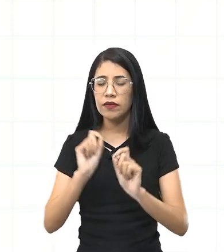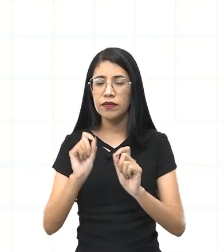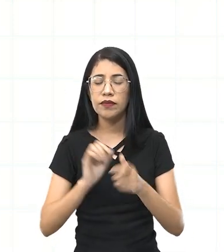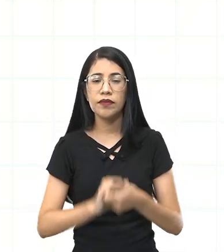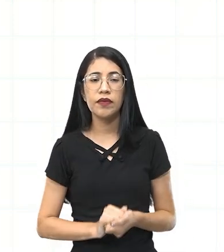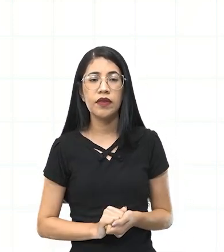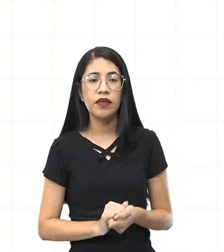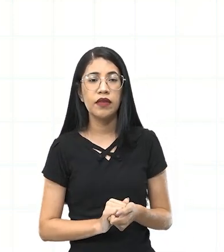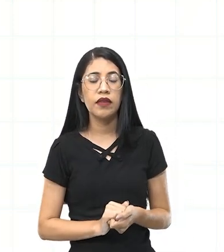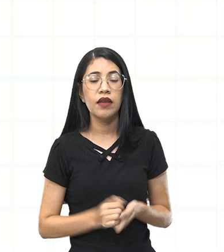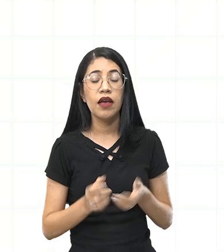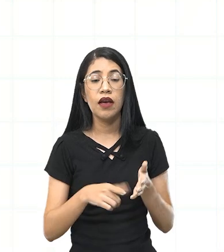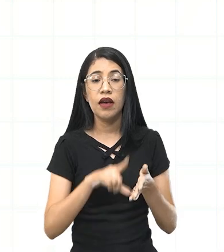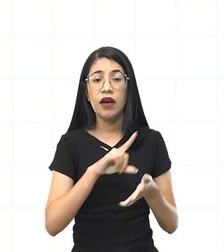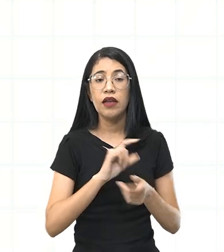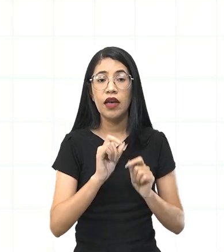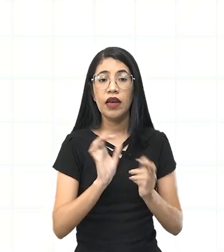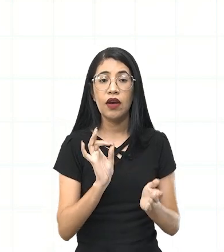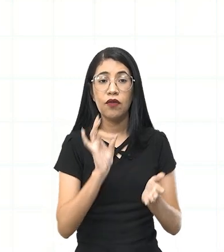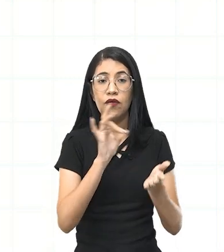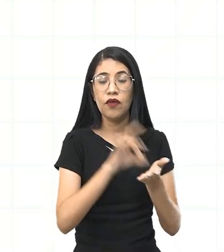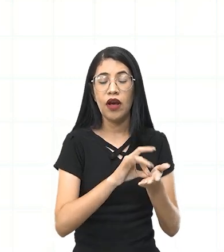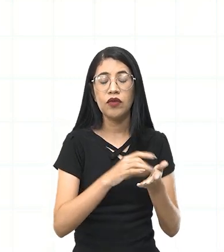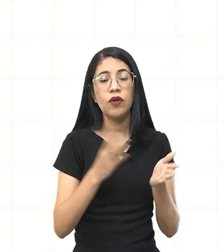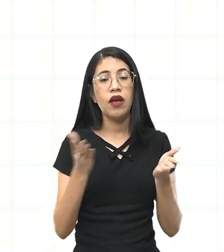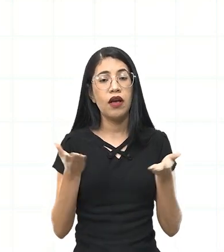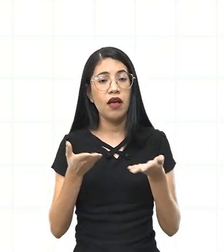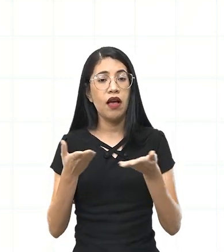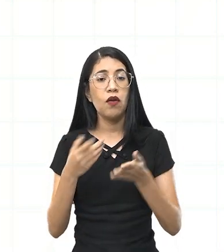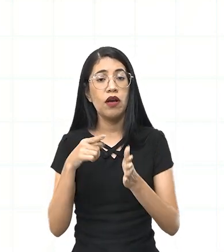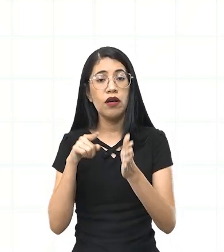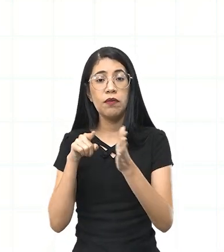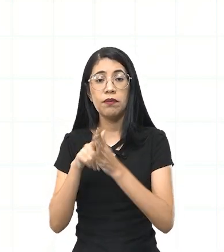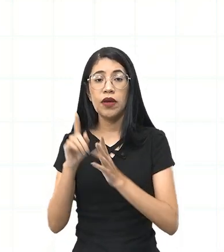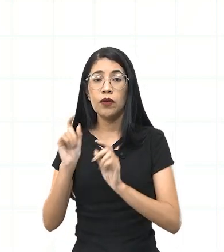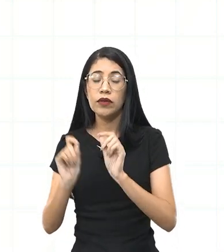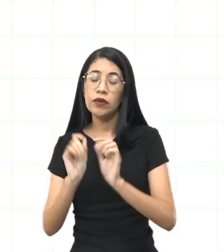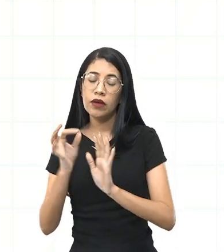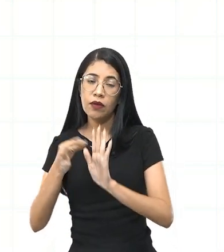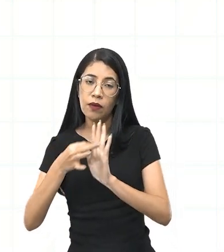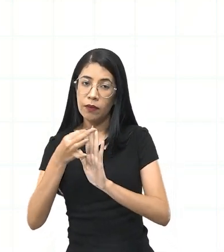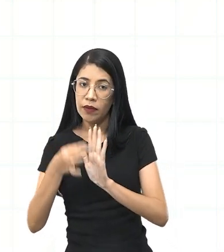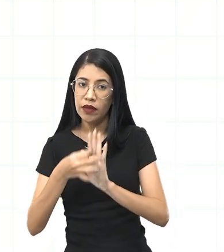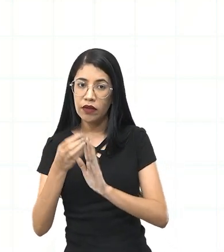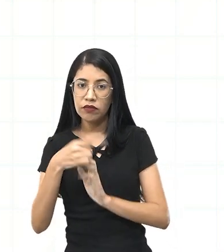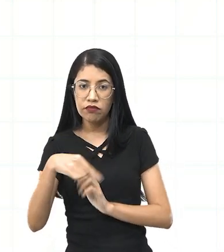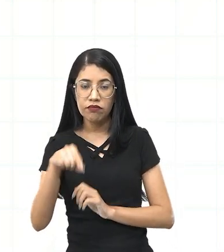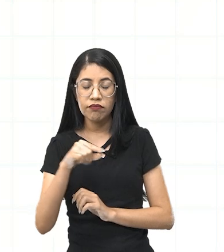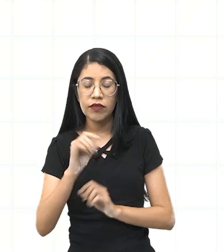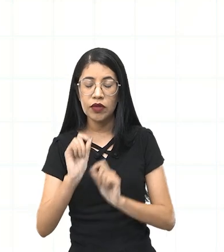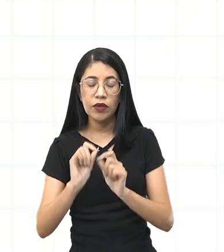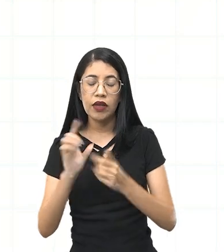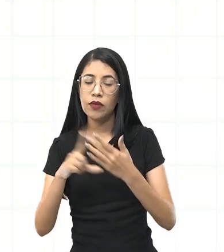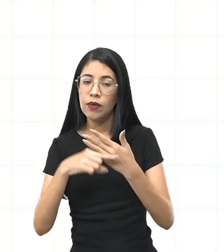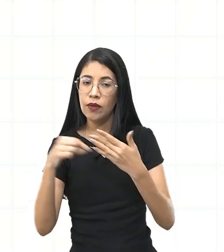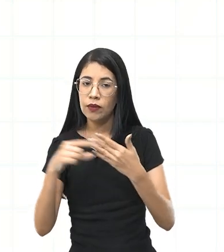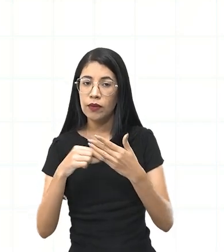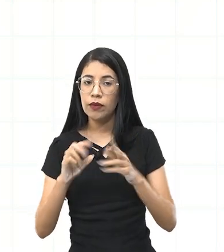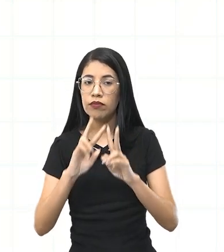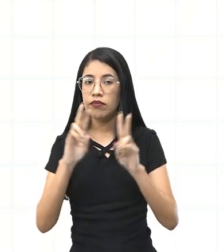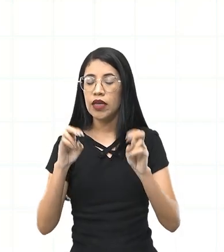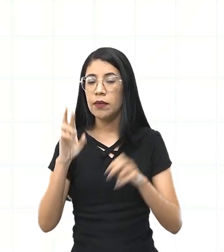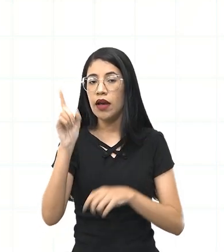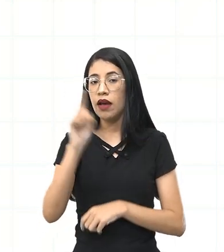primeira era o que? Nossa questão? O fato. E aqui agora eu quero saber a opinião, né? A opinião do autor a respeito dos